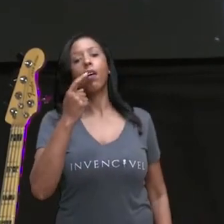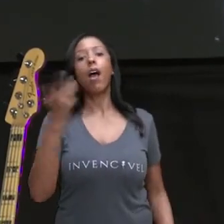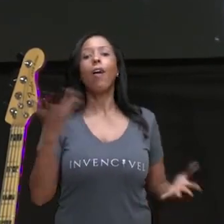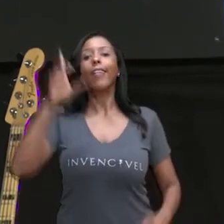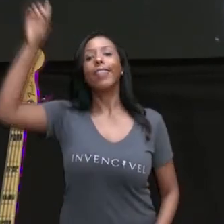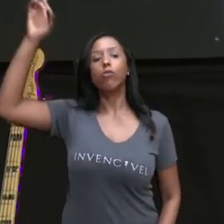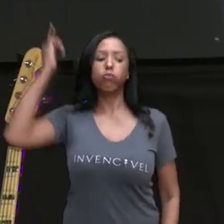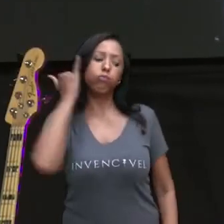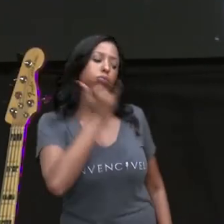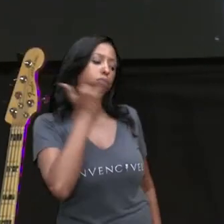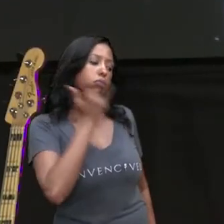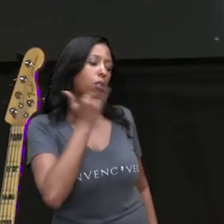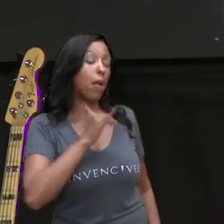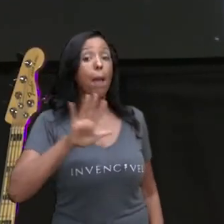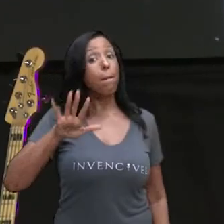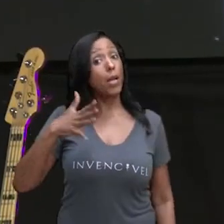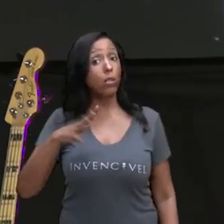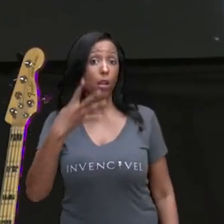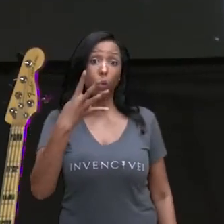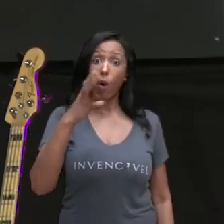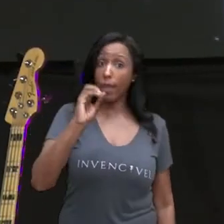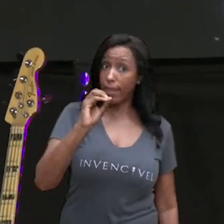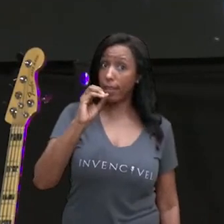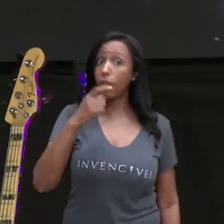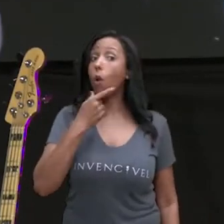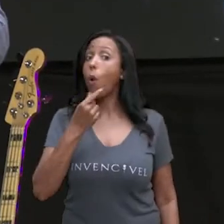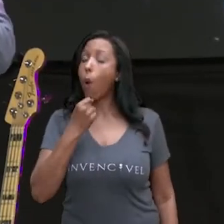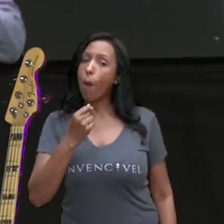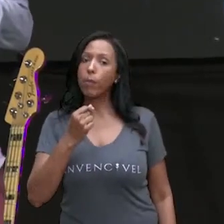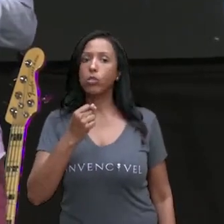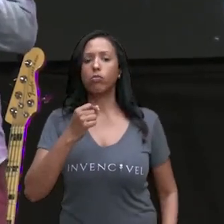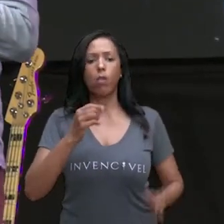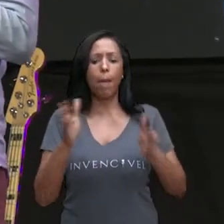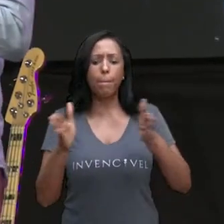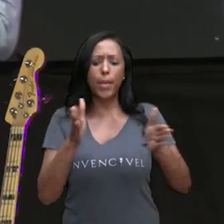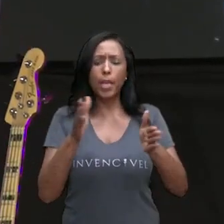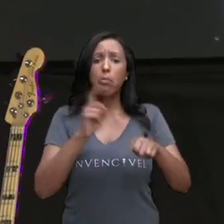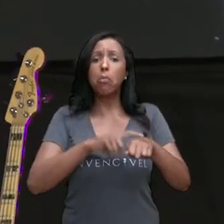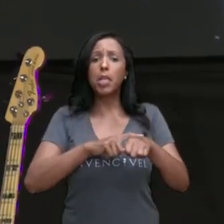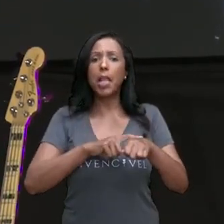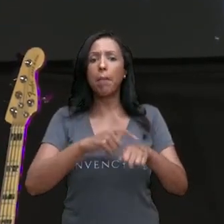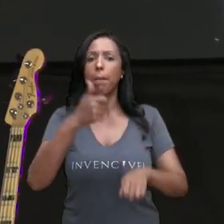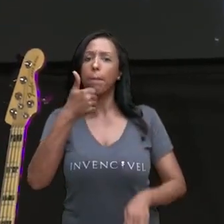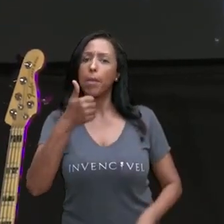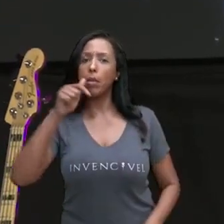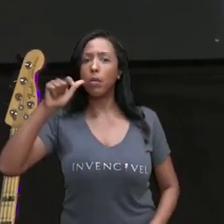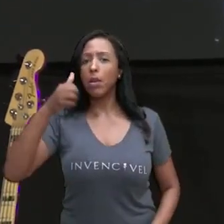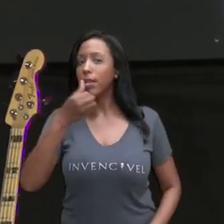aproximadamente 40 homens ao longo de 1.600 anos. Quem eram esses homens? Ó, tinha guardador de